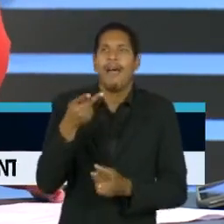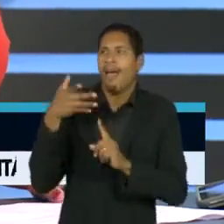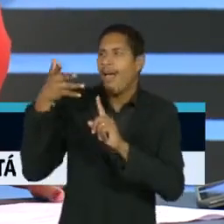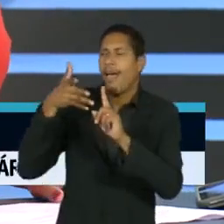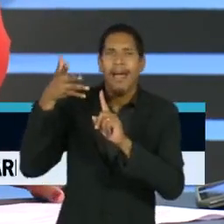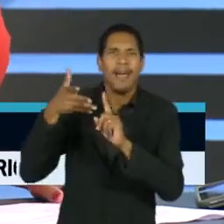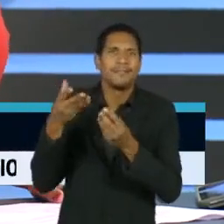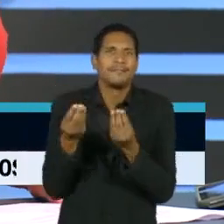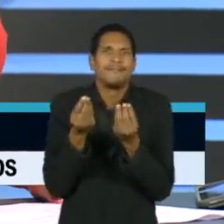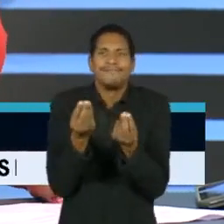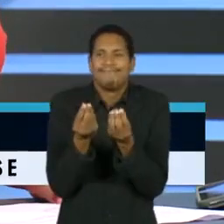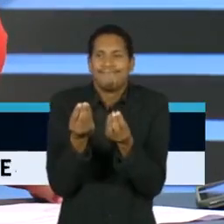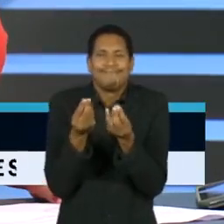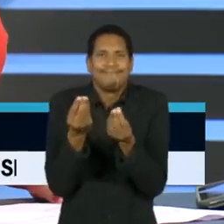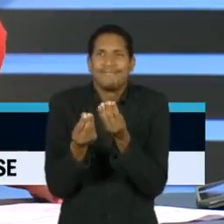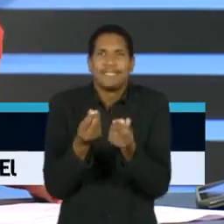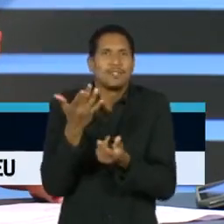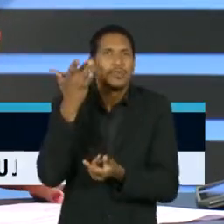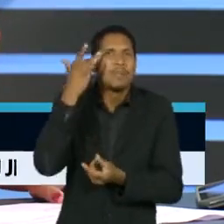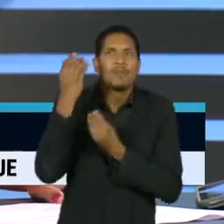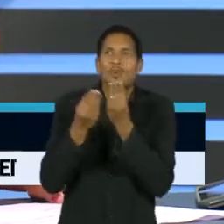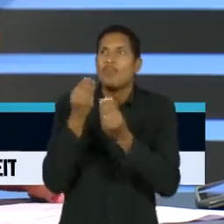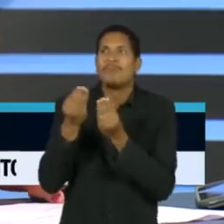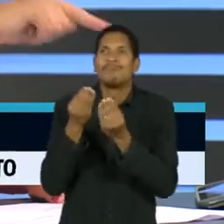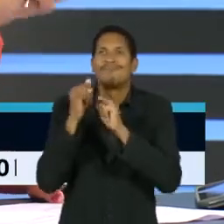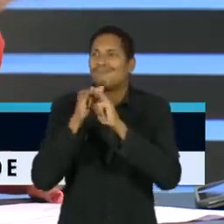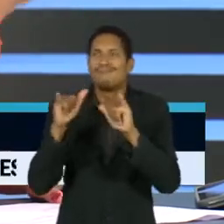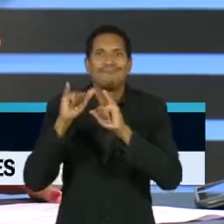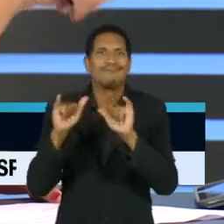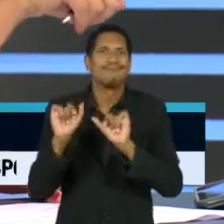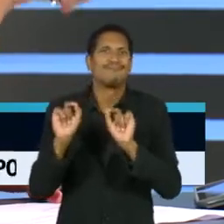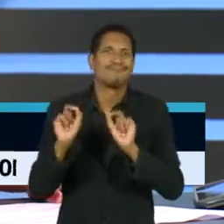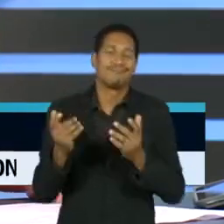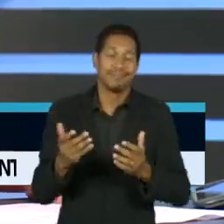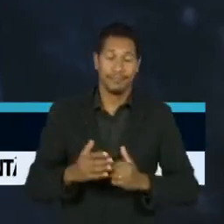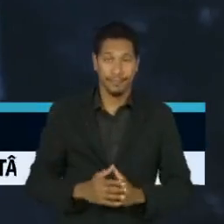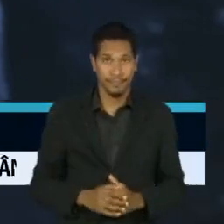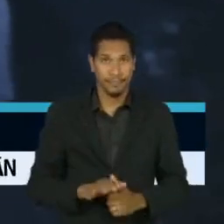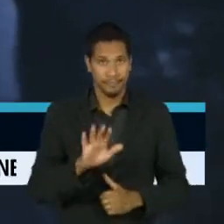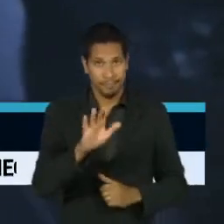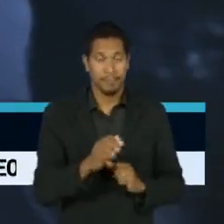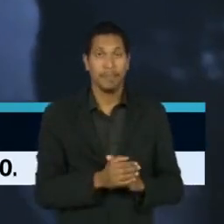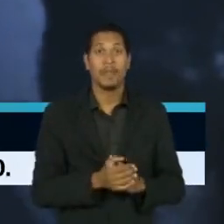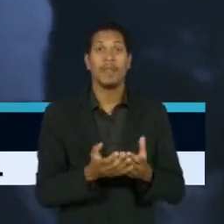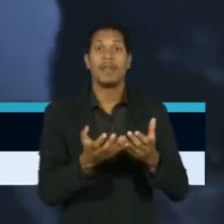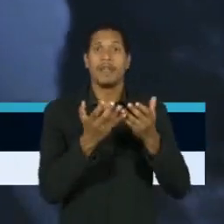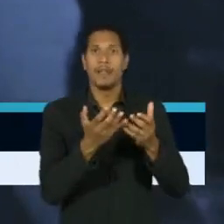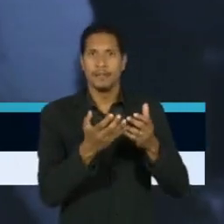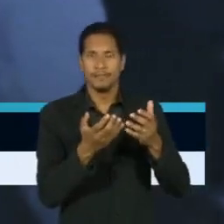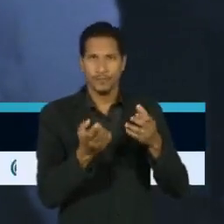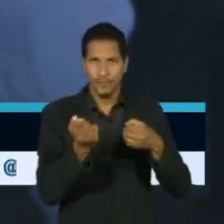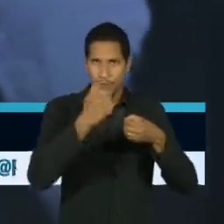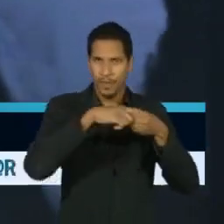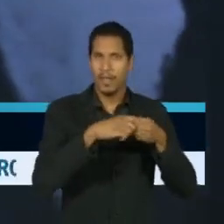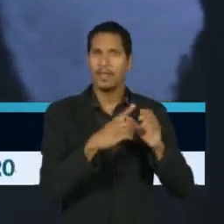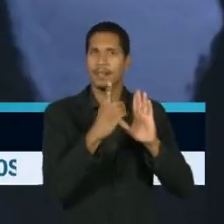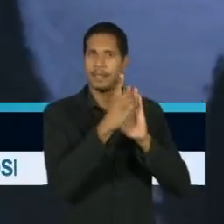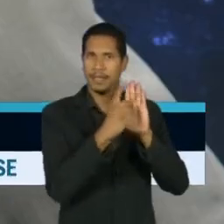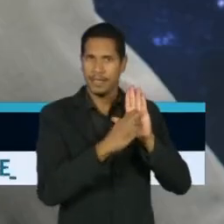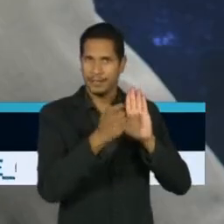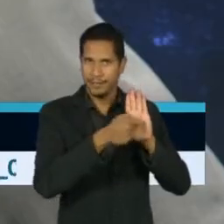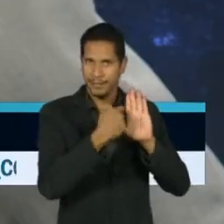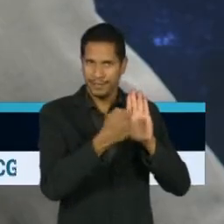amplificação e intelectual é isso que tá faltando agora eu queria voltar um pouquinho a outra reportagem sobre as letras para te ouvir sobre isso